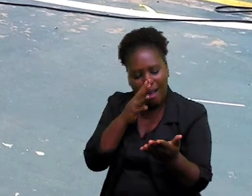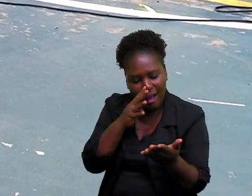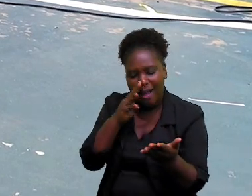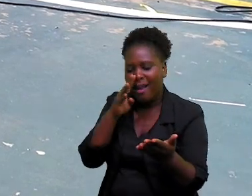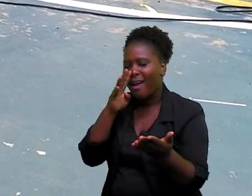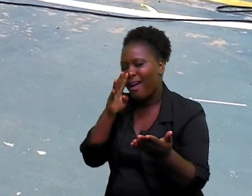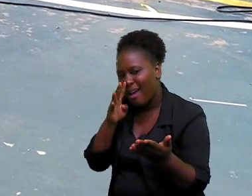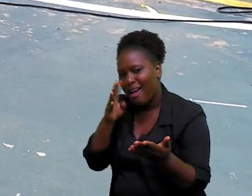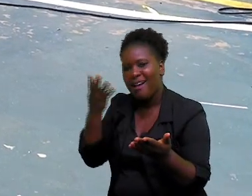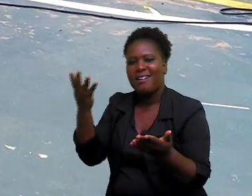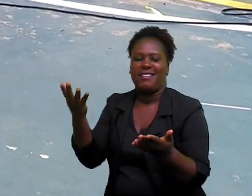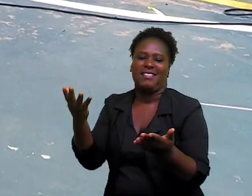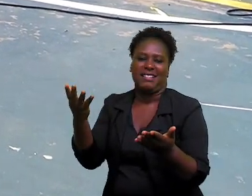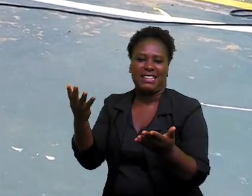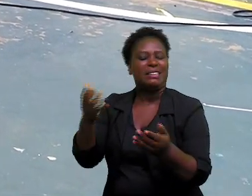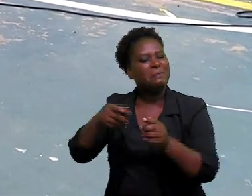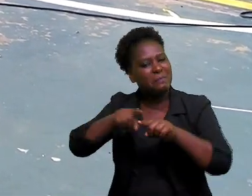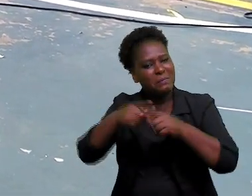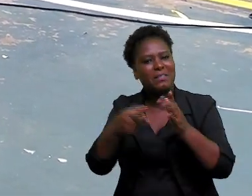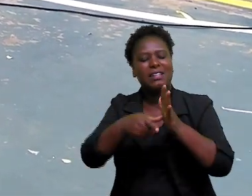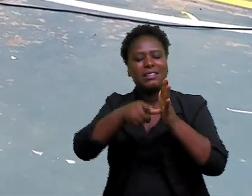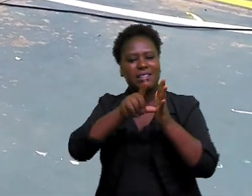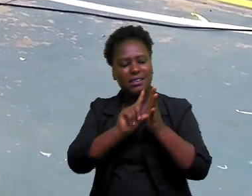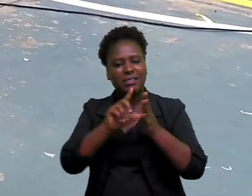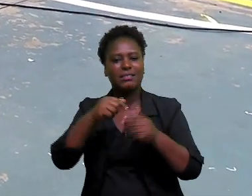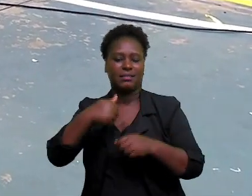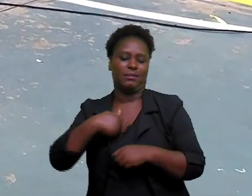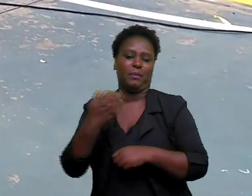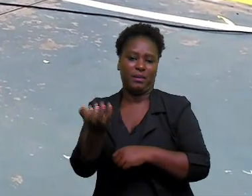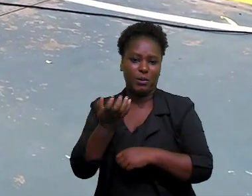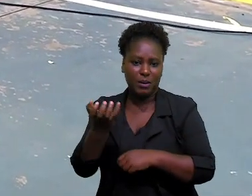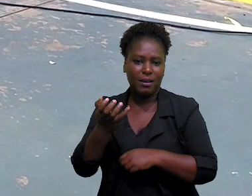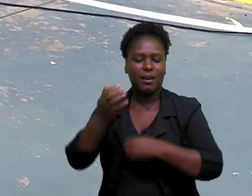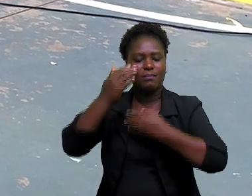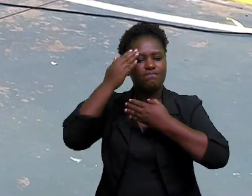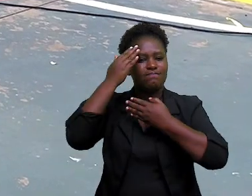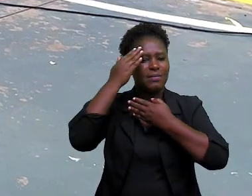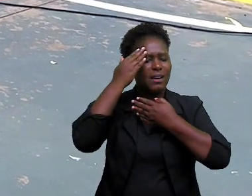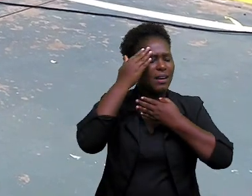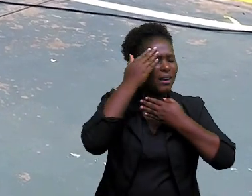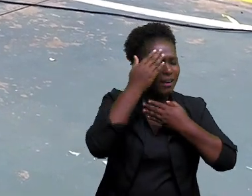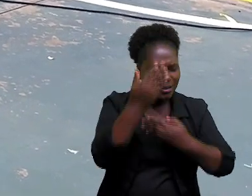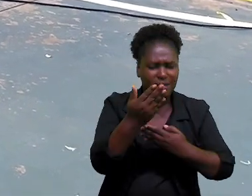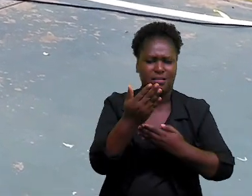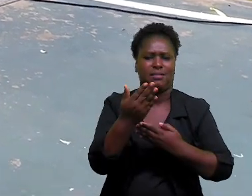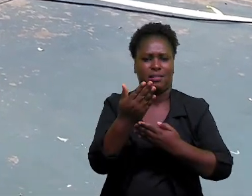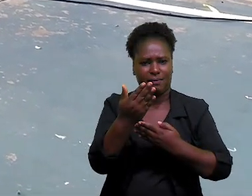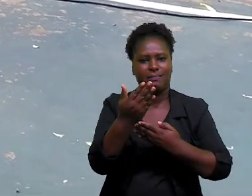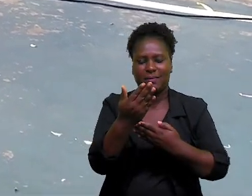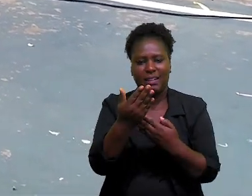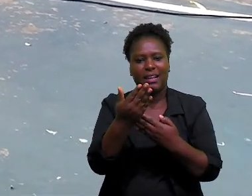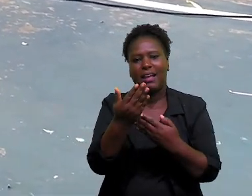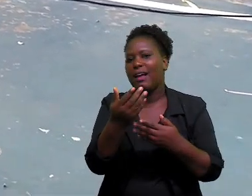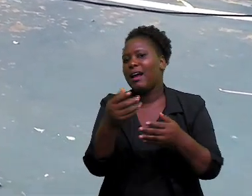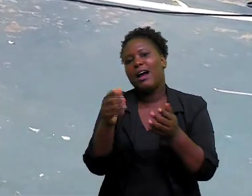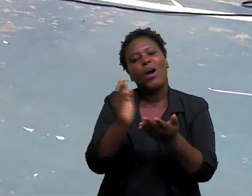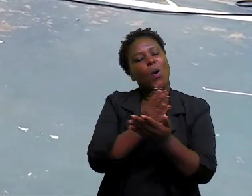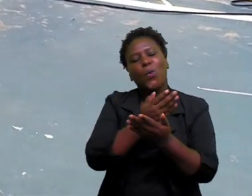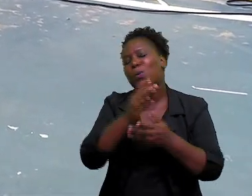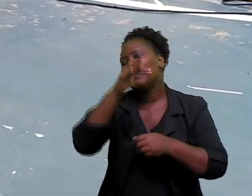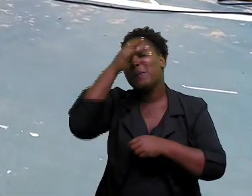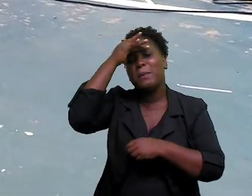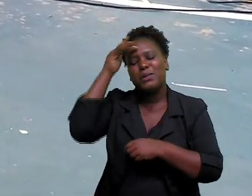antes de começarmos, eu já gostaria de deixar o meu agradecimento a todos os pais,